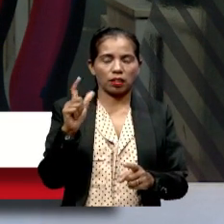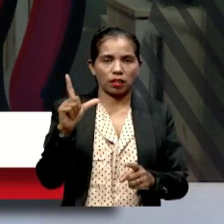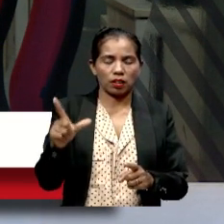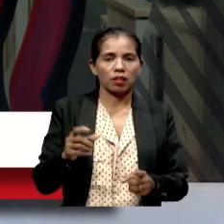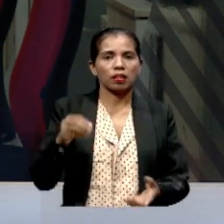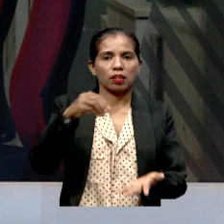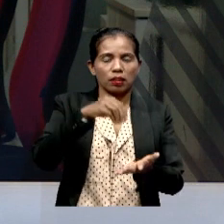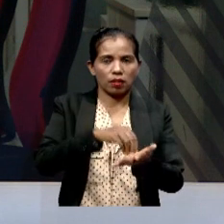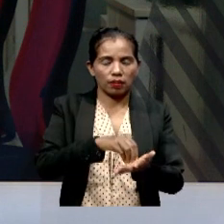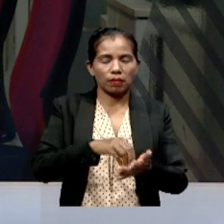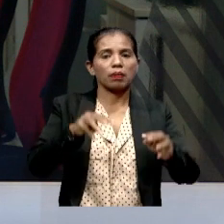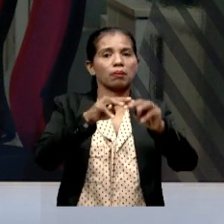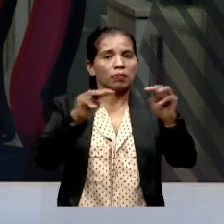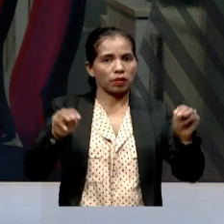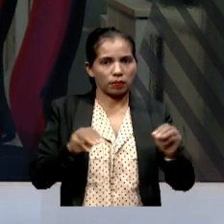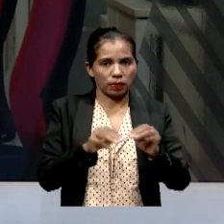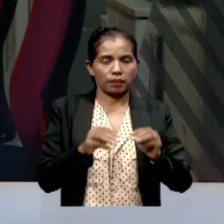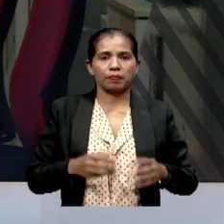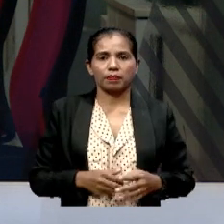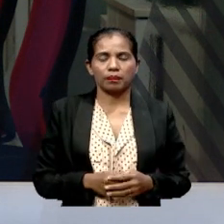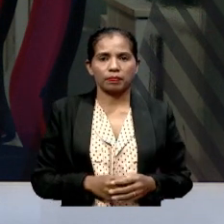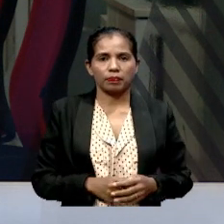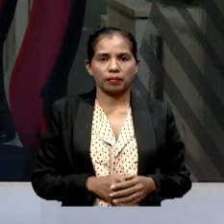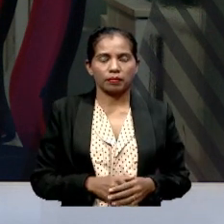Facilidade Municipal.